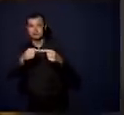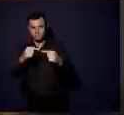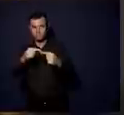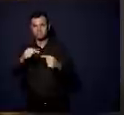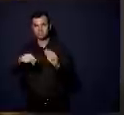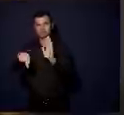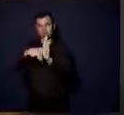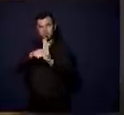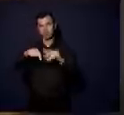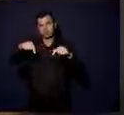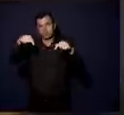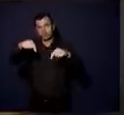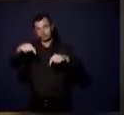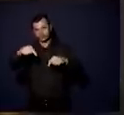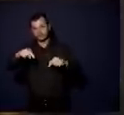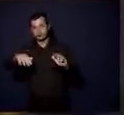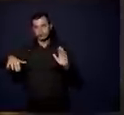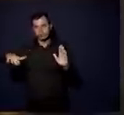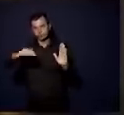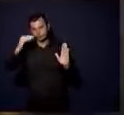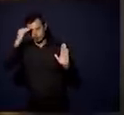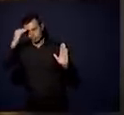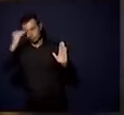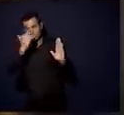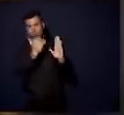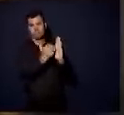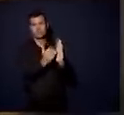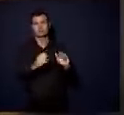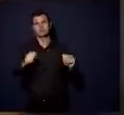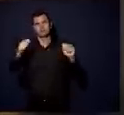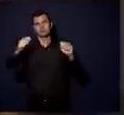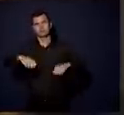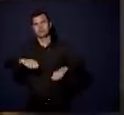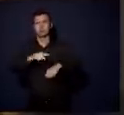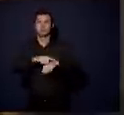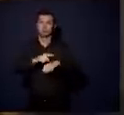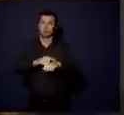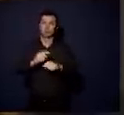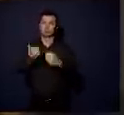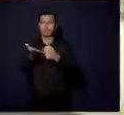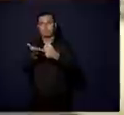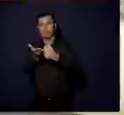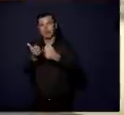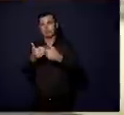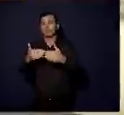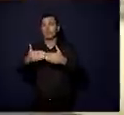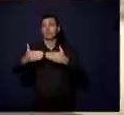e que seja cumprível aí no médio do longo prazo Bernardo